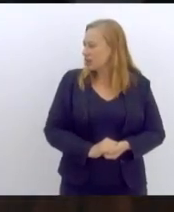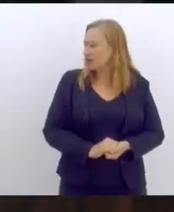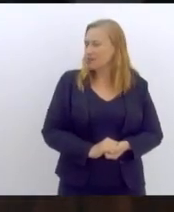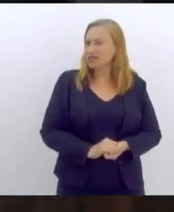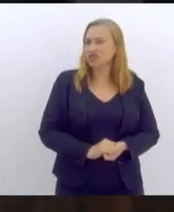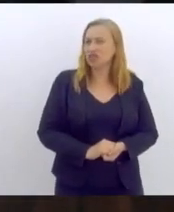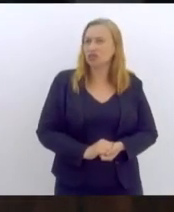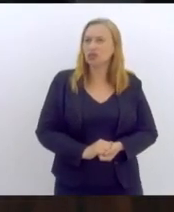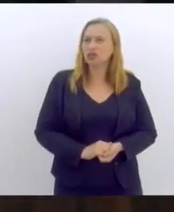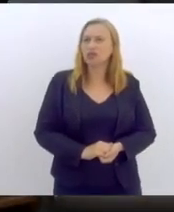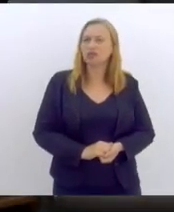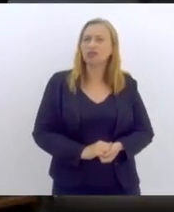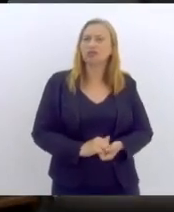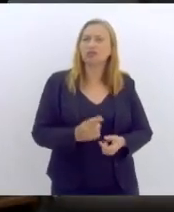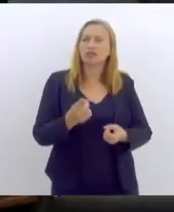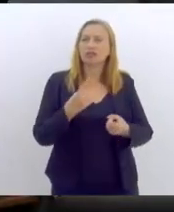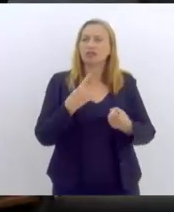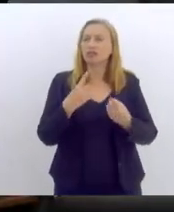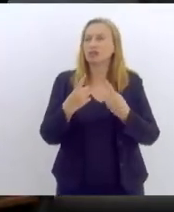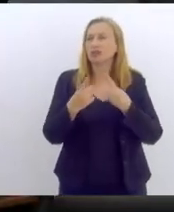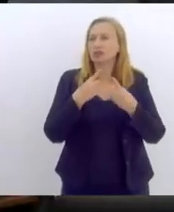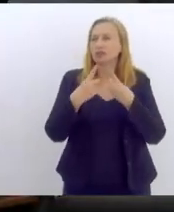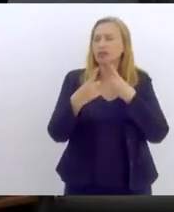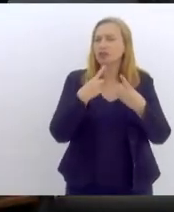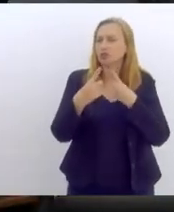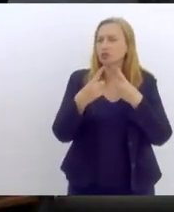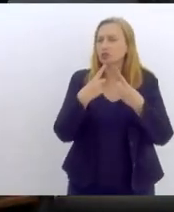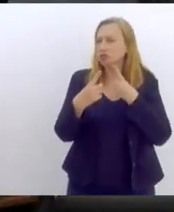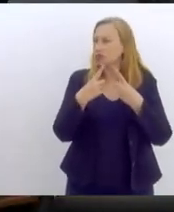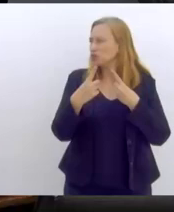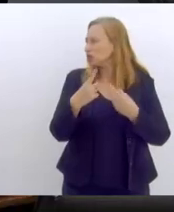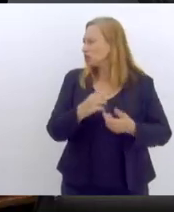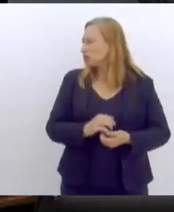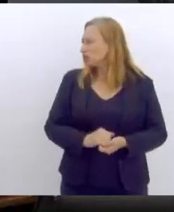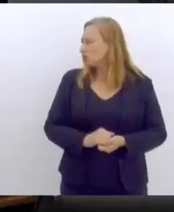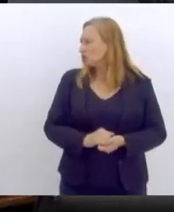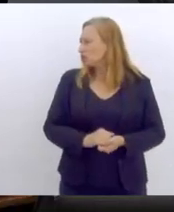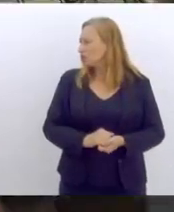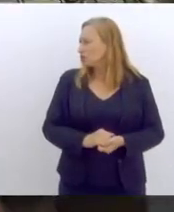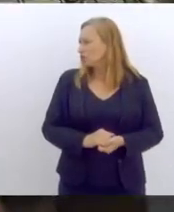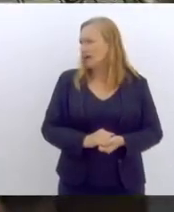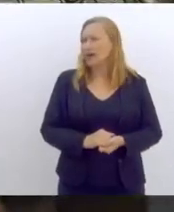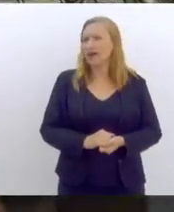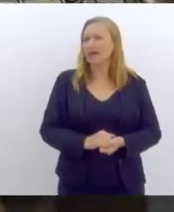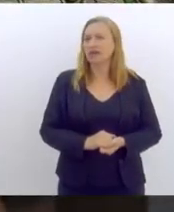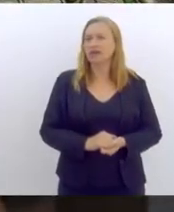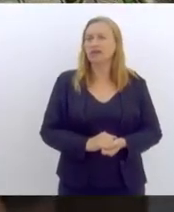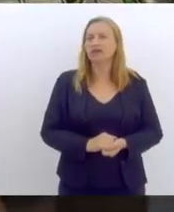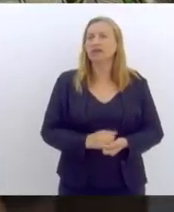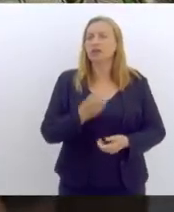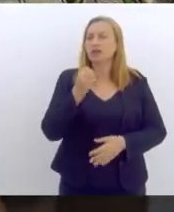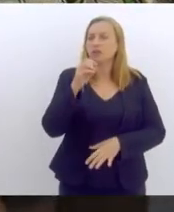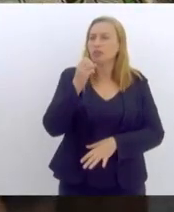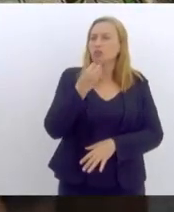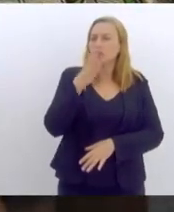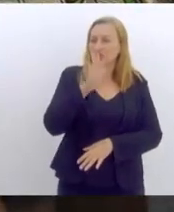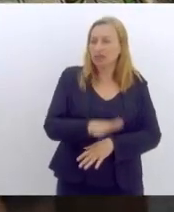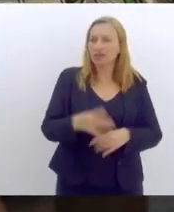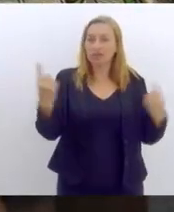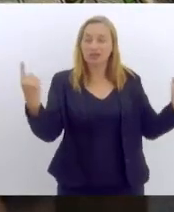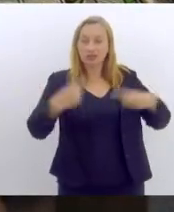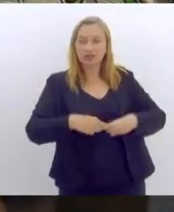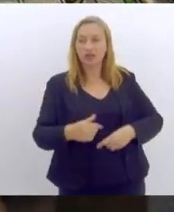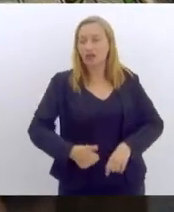Índio Armelau. Posso ficar aqui embaixo? Boa tarde. Boa tarde para todos. Está sendo um desafio, né?